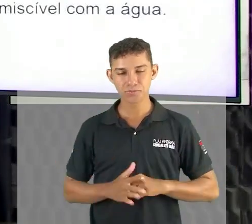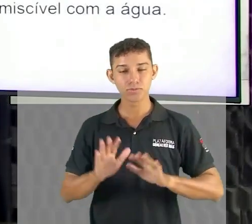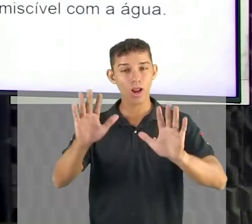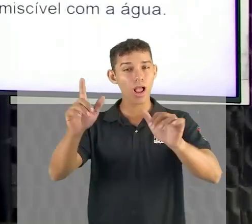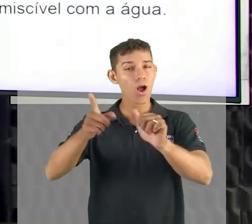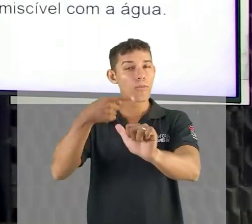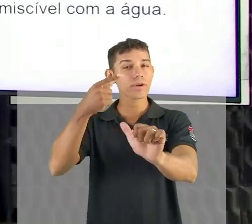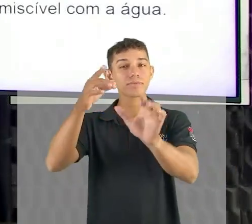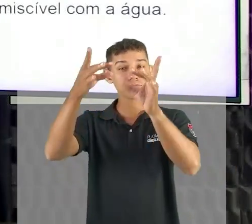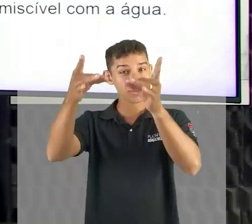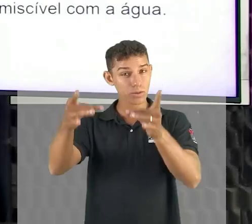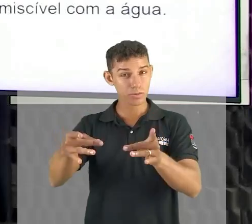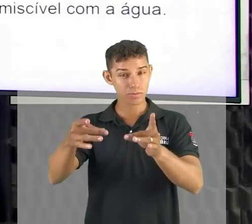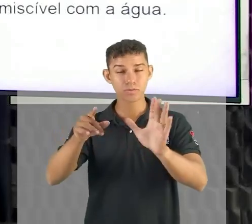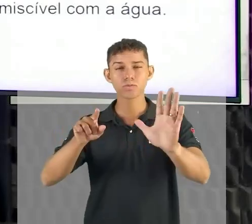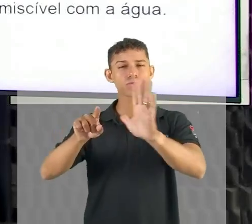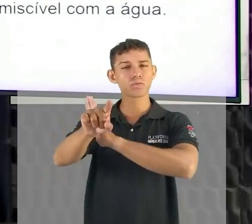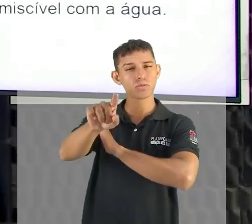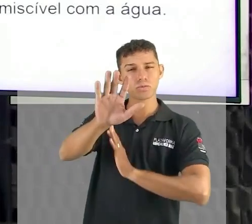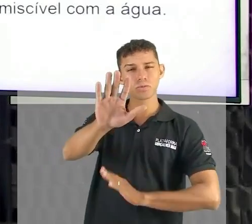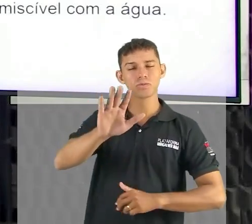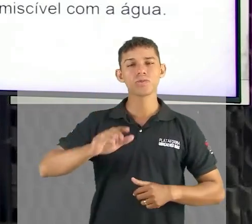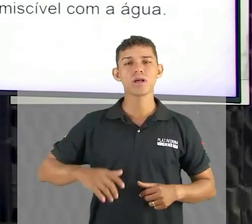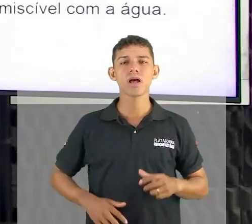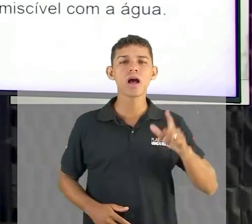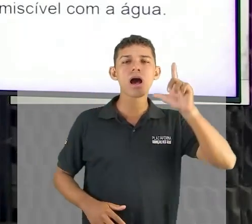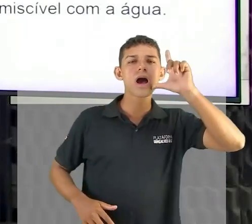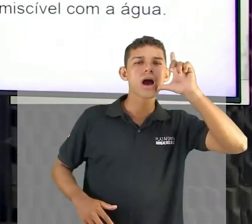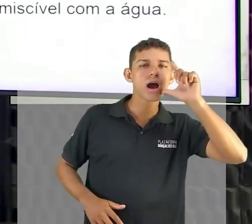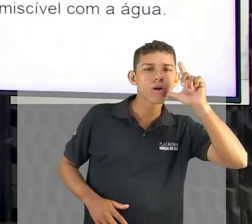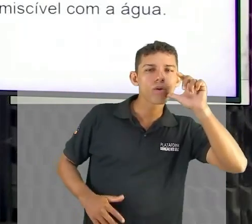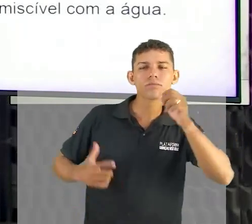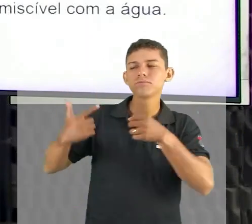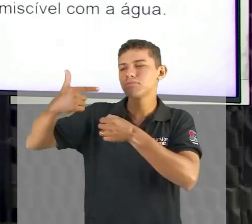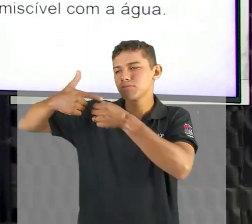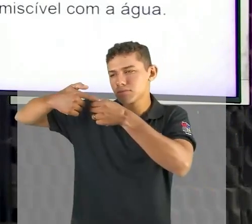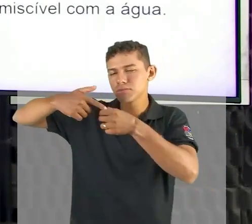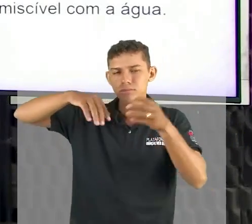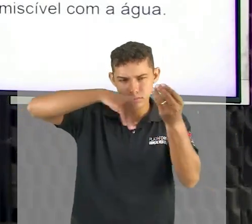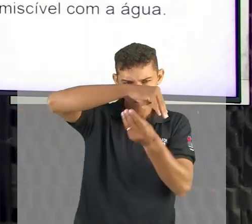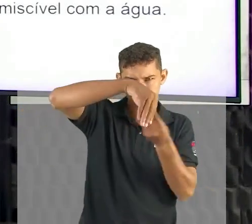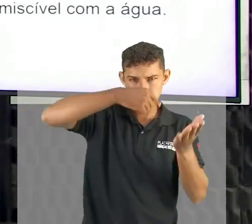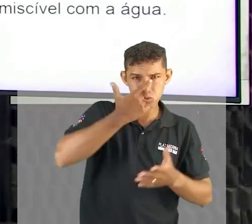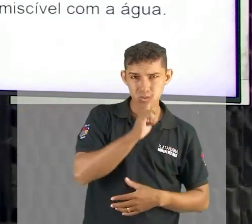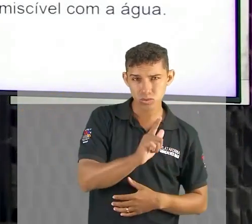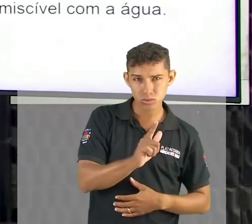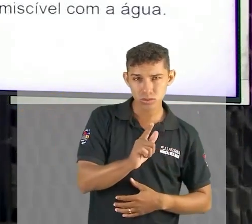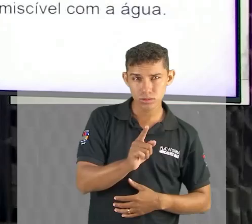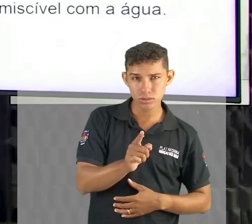Deixa eu fazer uma pergunta para você. Água e gasolina se misturam?